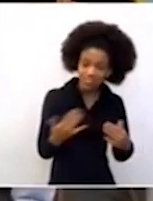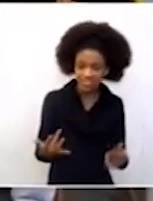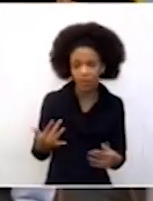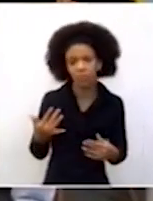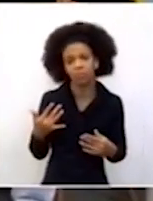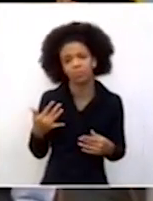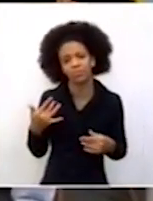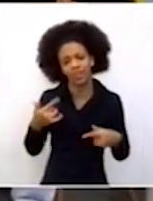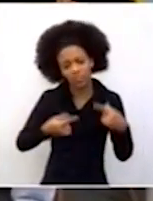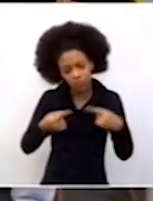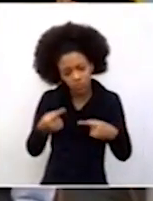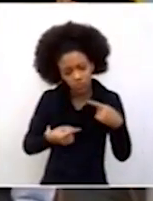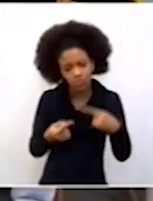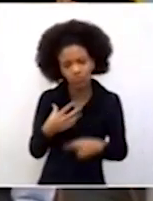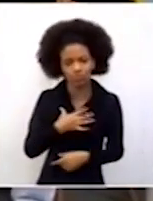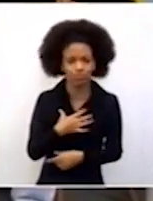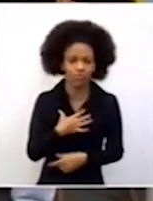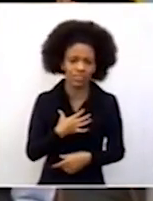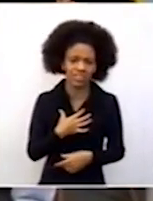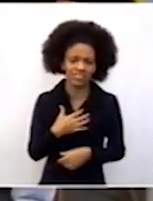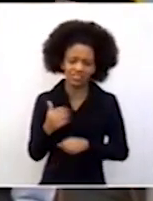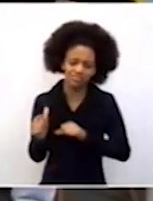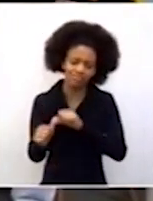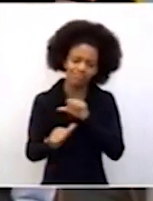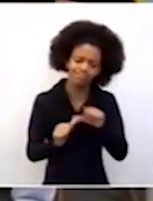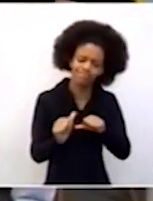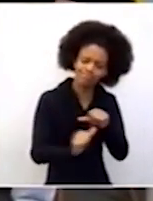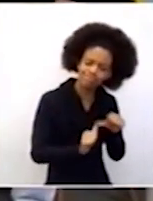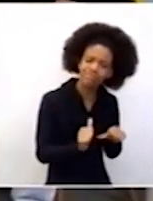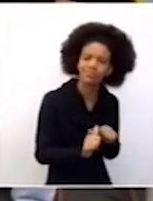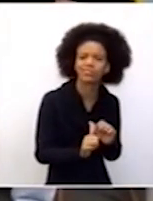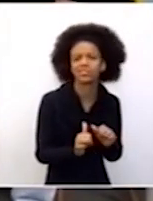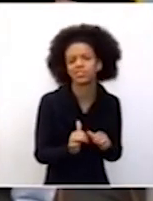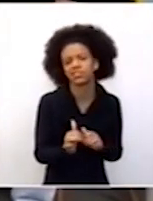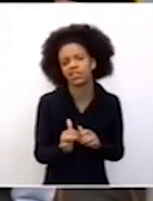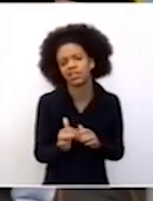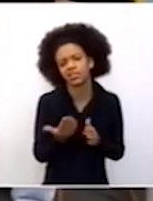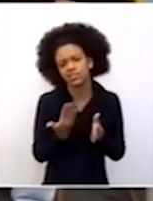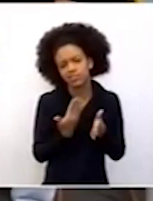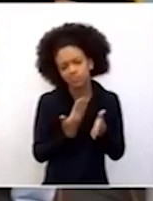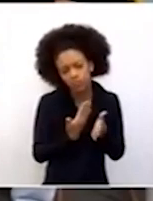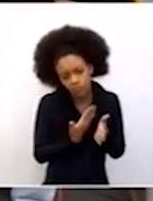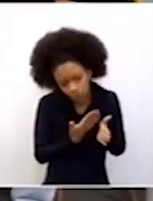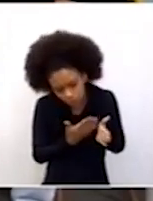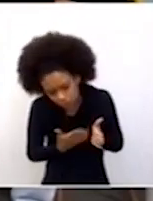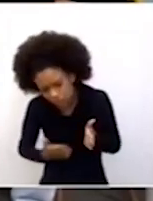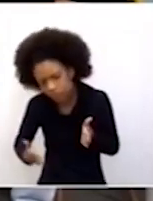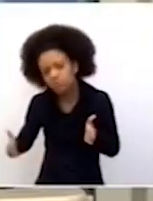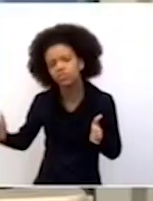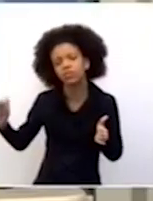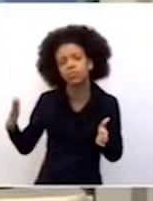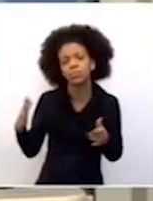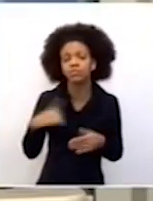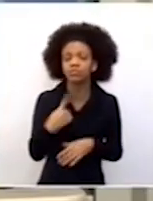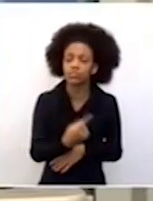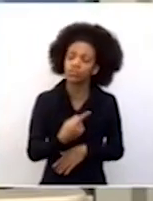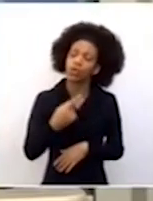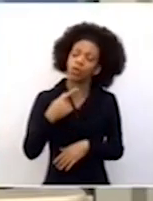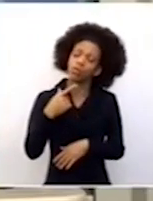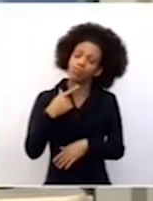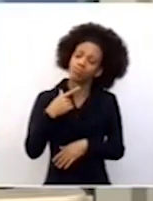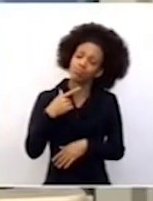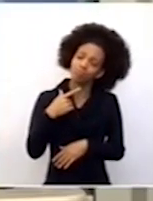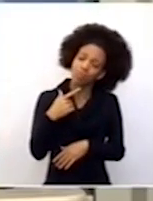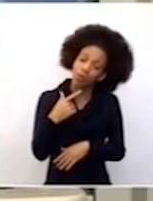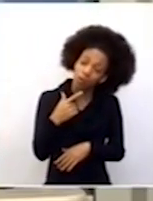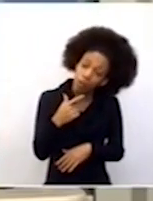forma de comportamentos, então, são mudanças que realmente com o tempo a gente vai ser assim, em momentos como esse, acaba até um pouco